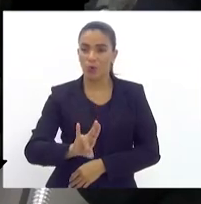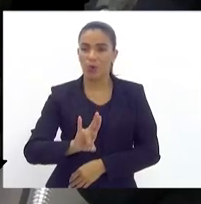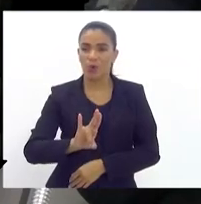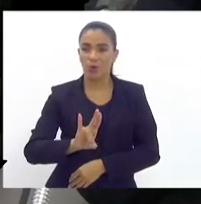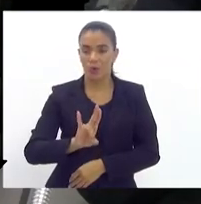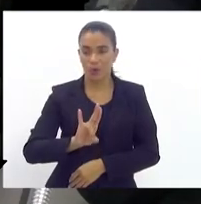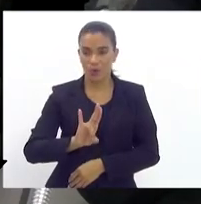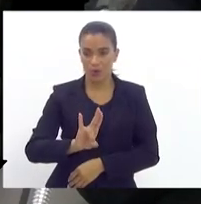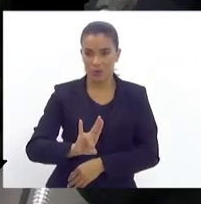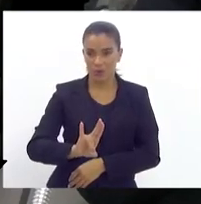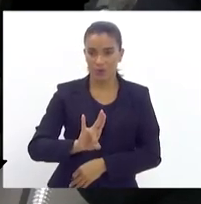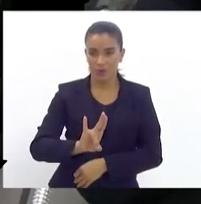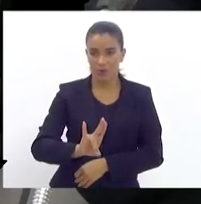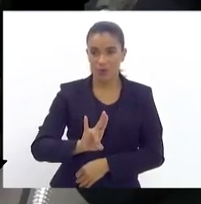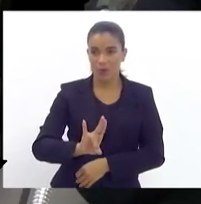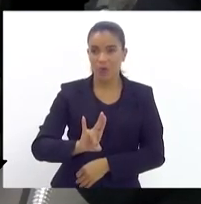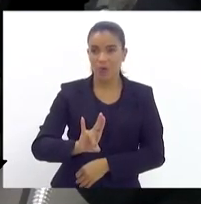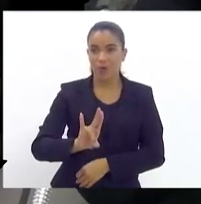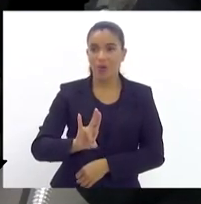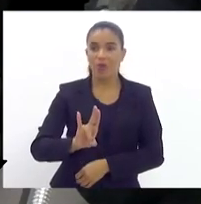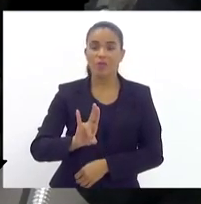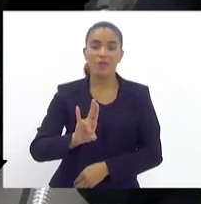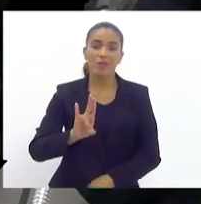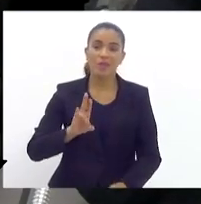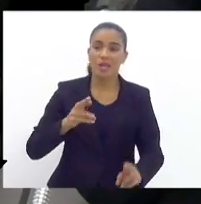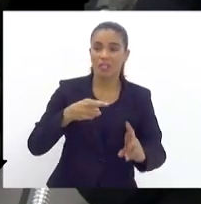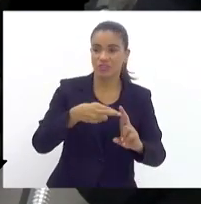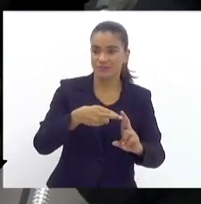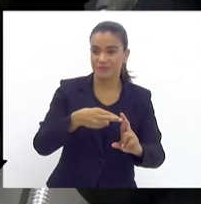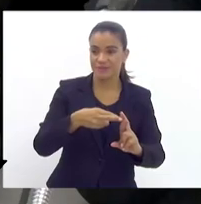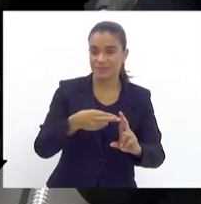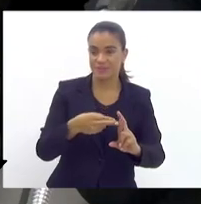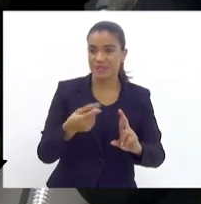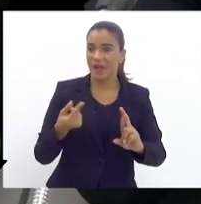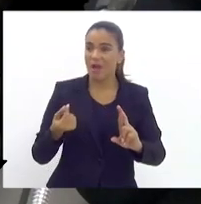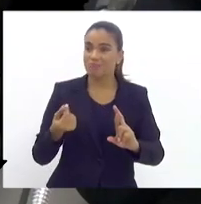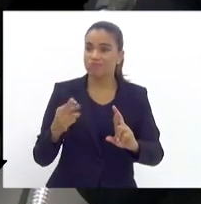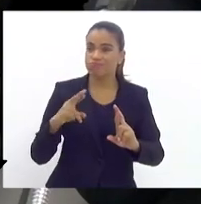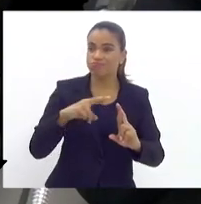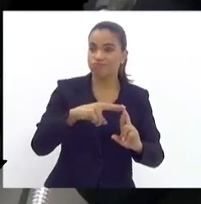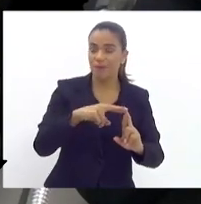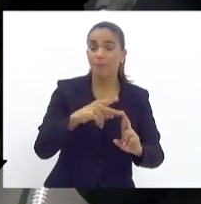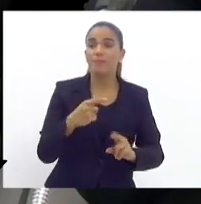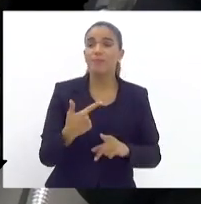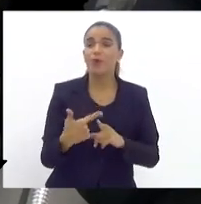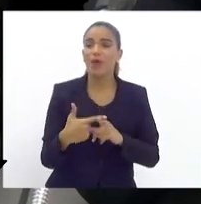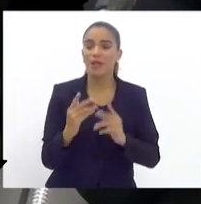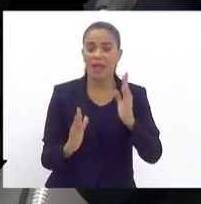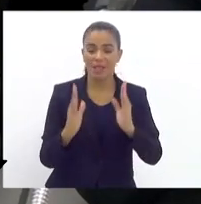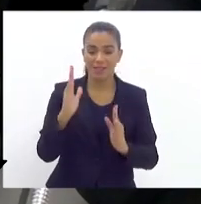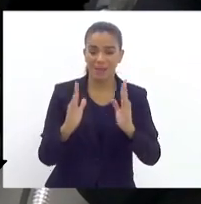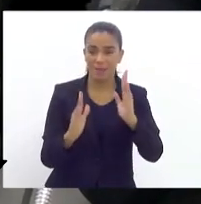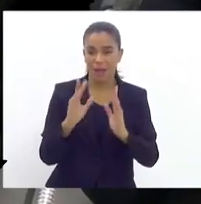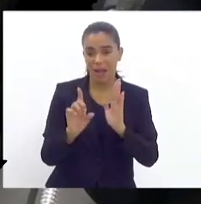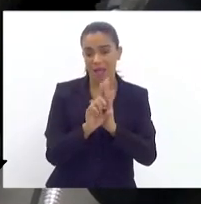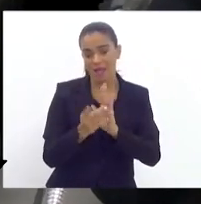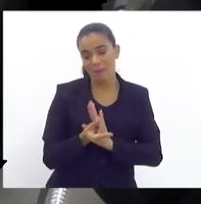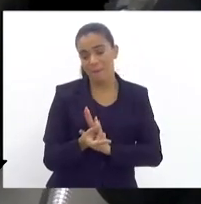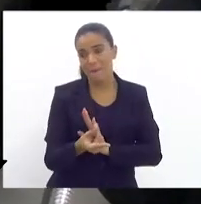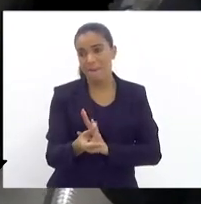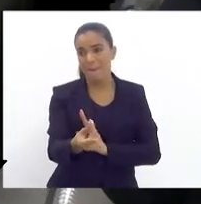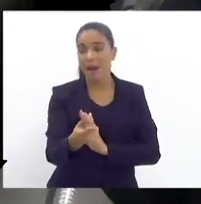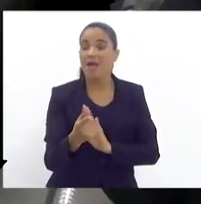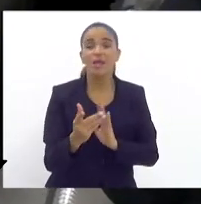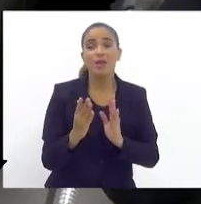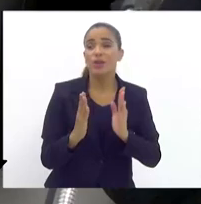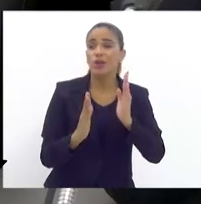uma unidade de valores de referência, porque a lei ela tem uma temporalidade perene e esse